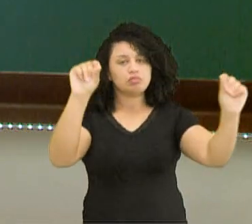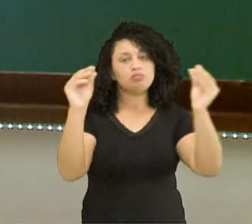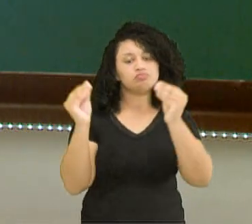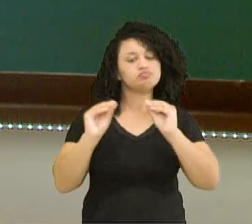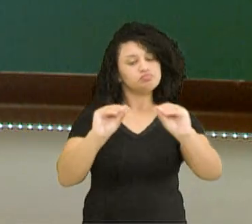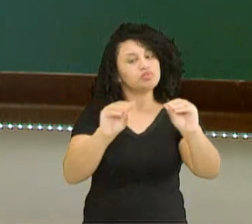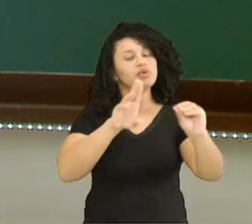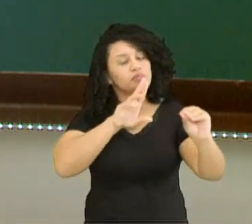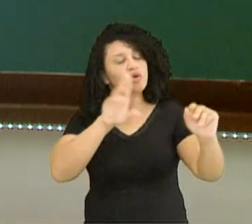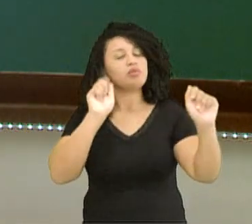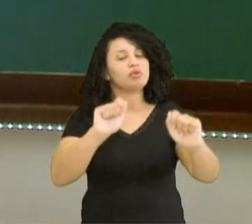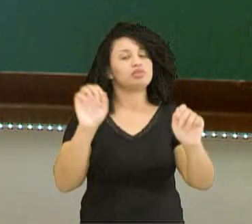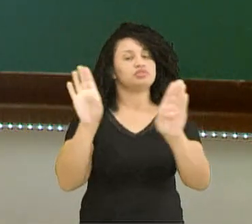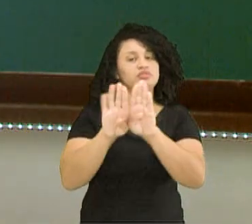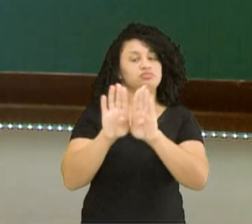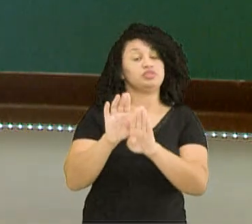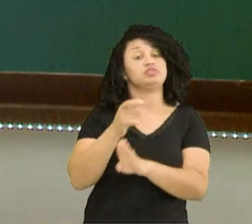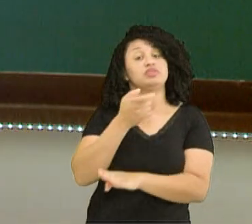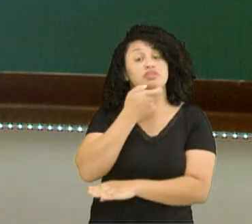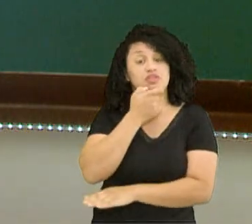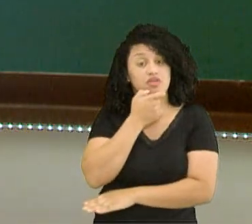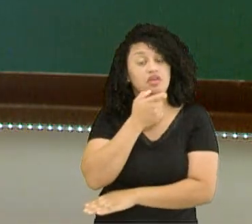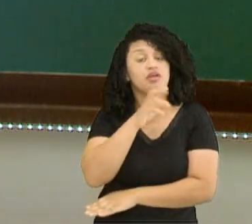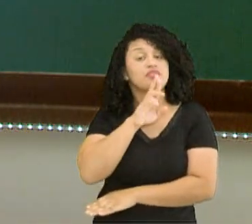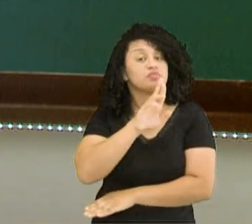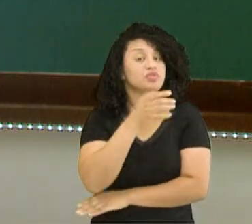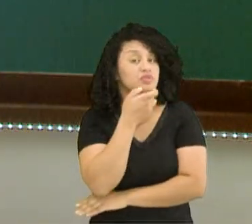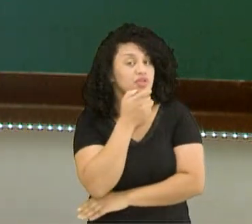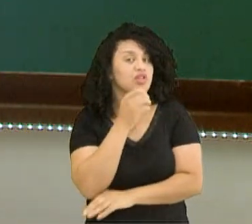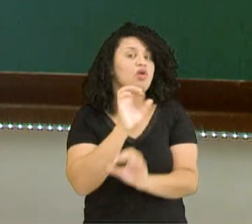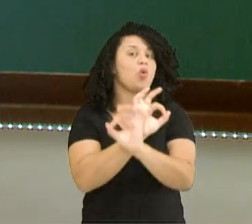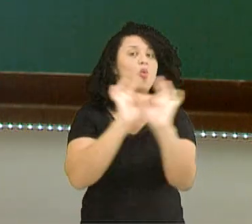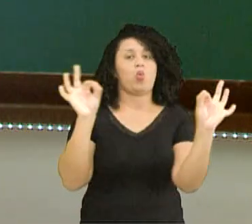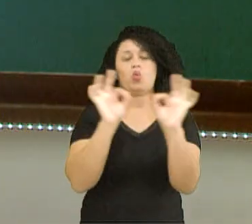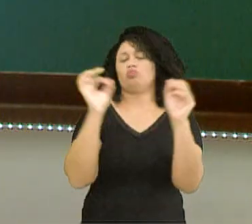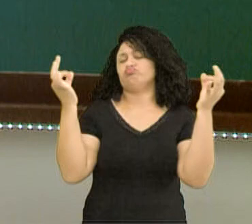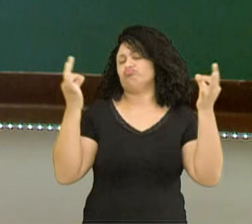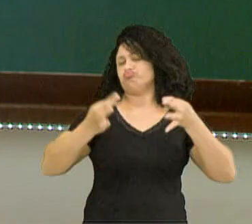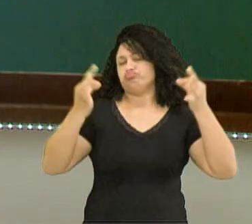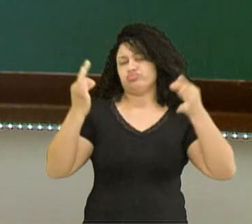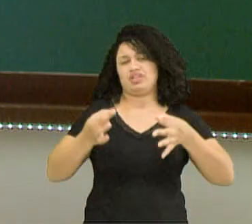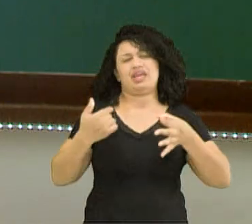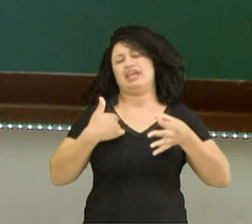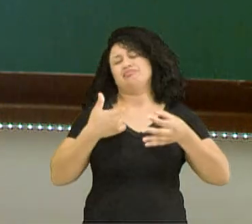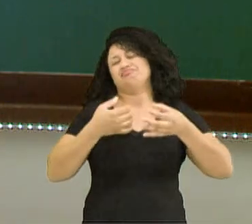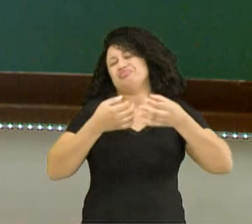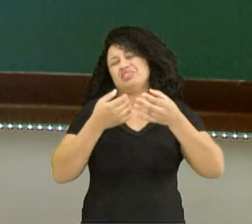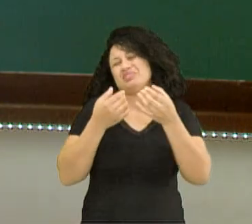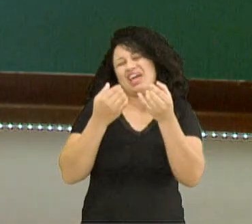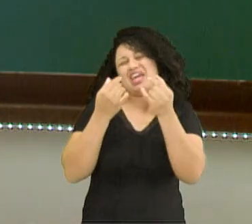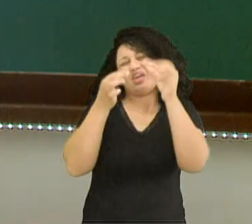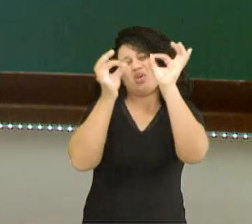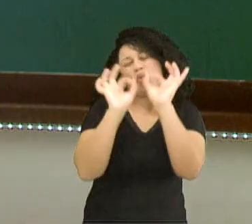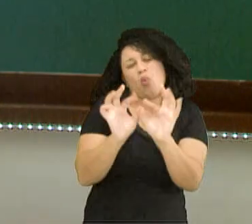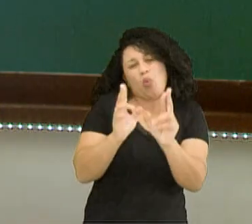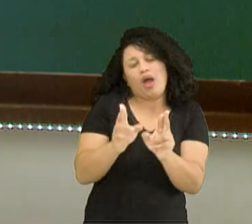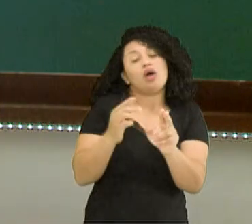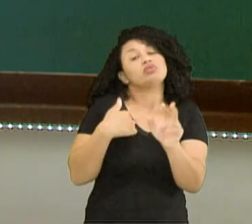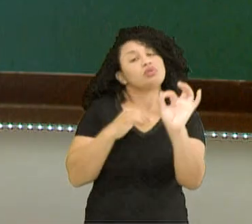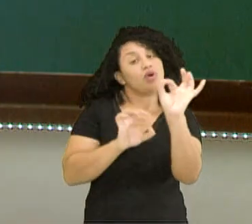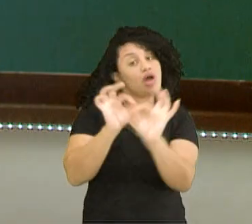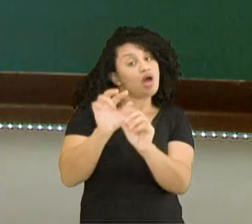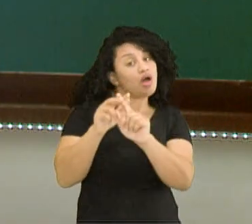nenhum. Respondeu em inglês? Ótimo, perfect. Não está exatamente assim? Dá uma